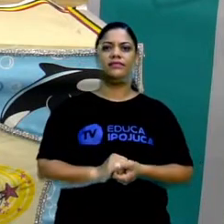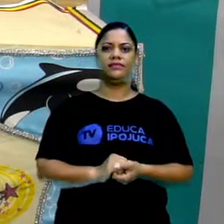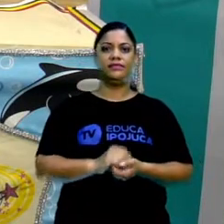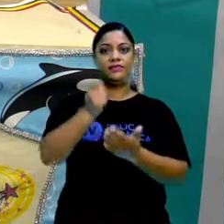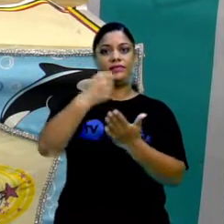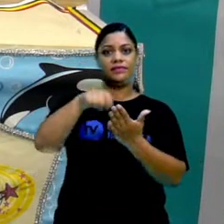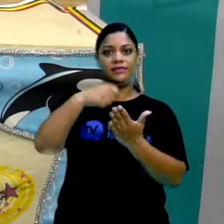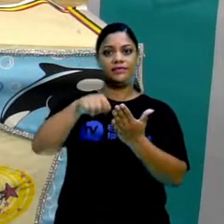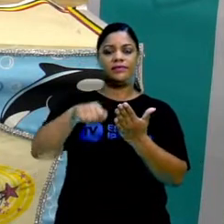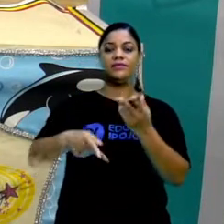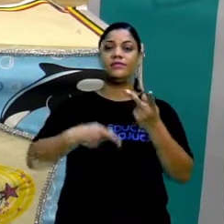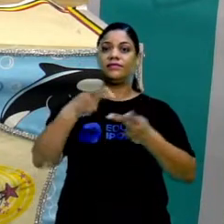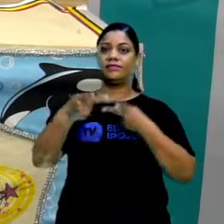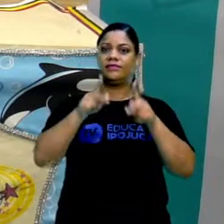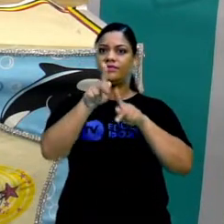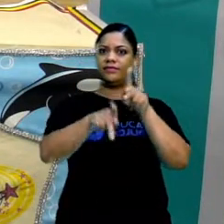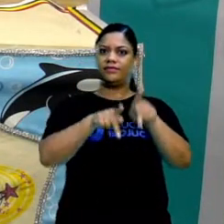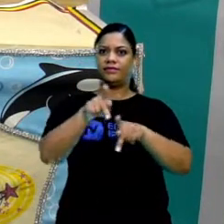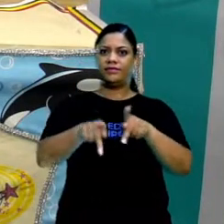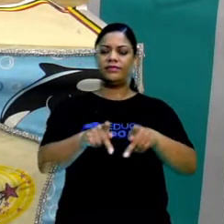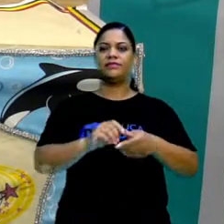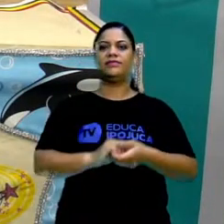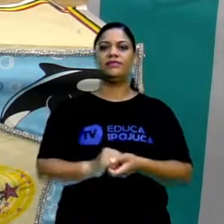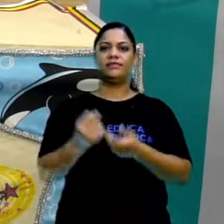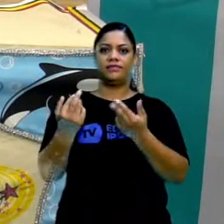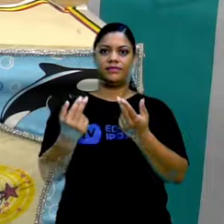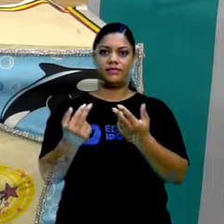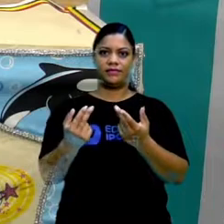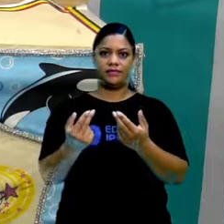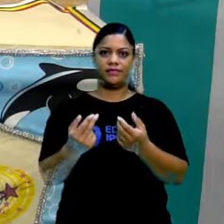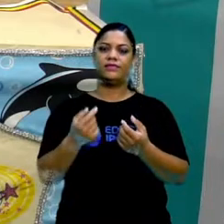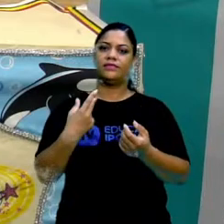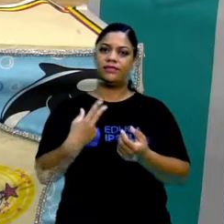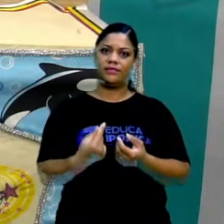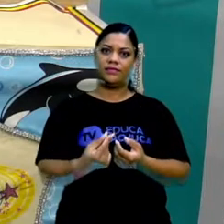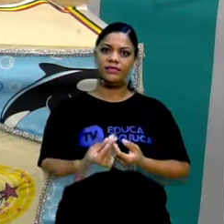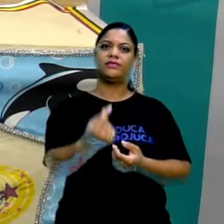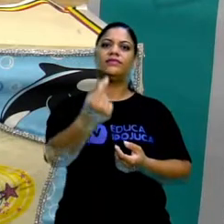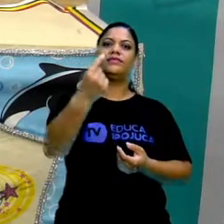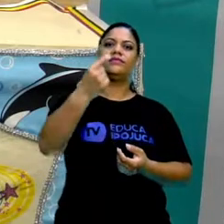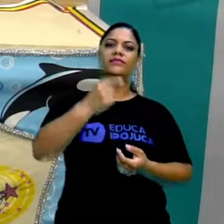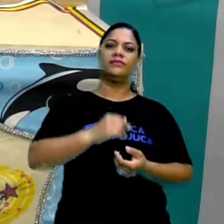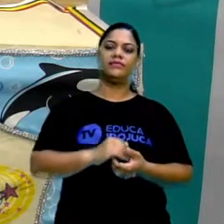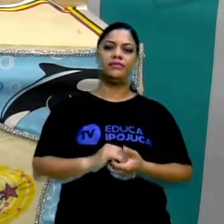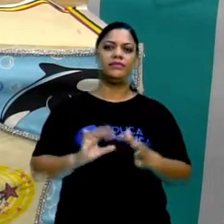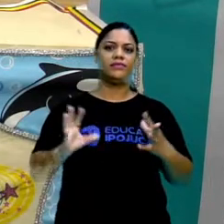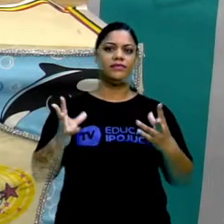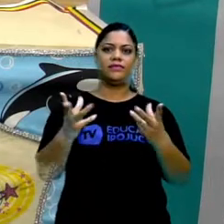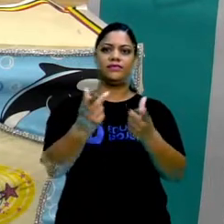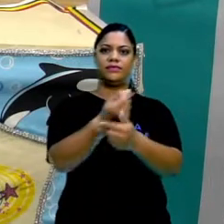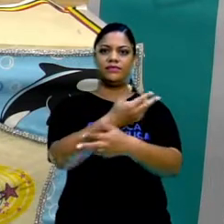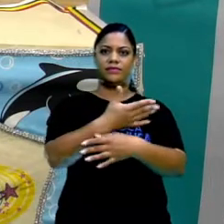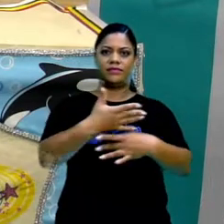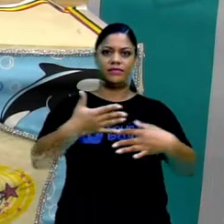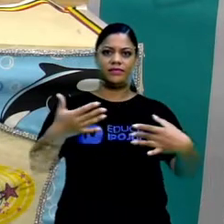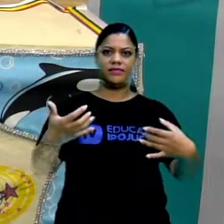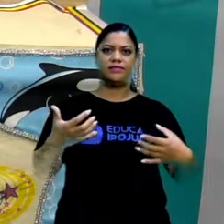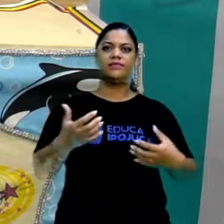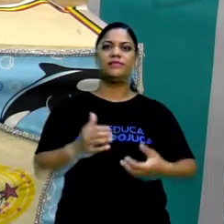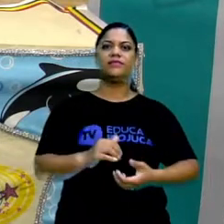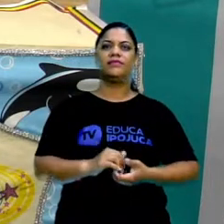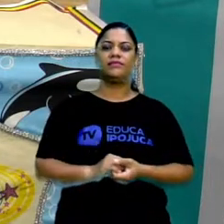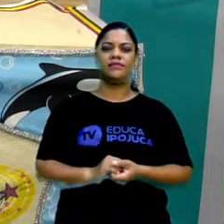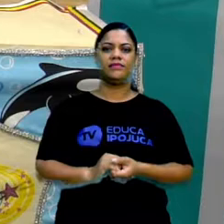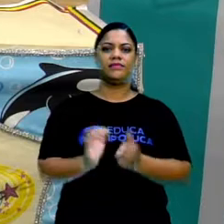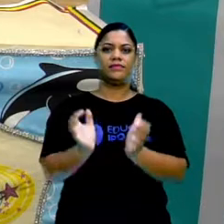o escritor disse para aquele povo, que do jeito que ele era, ele ia permanecer. E toda a cidade, leiturinha,